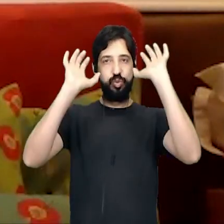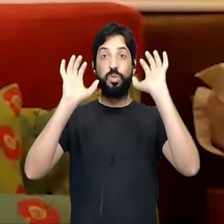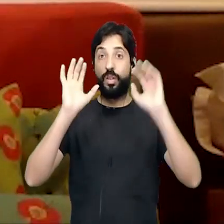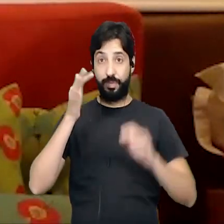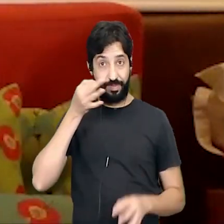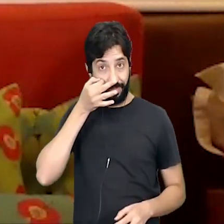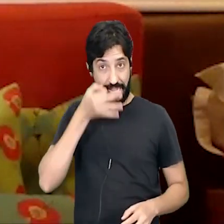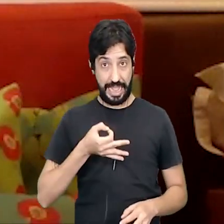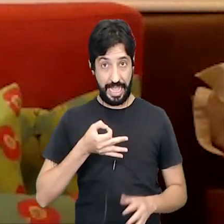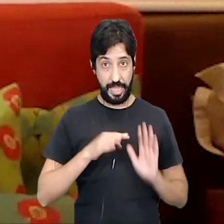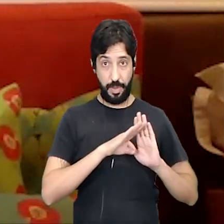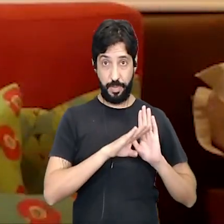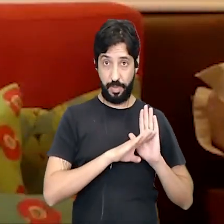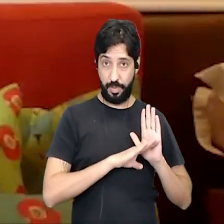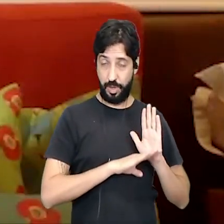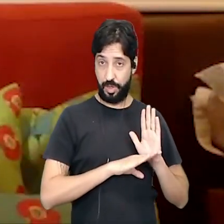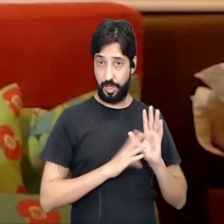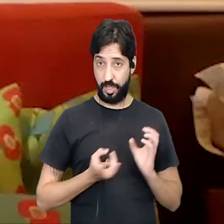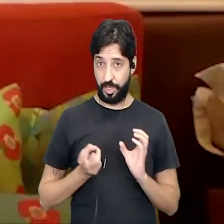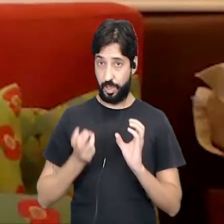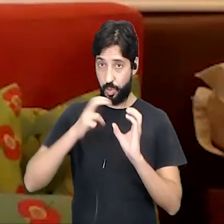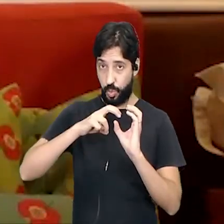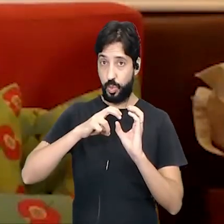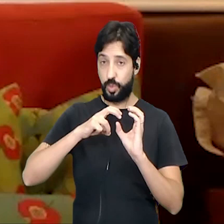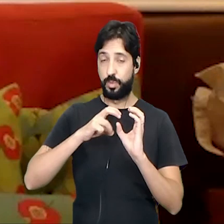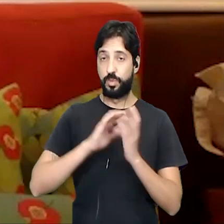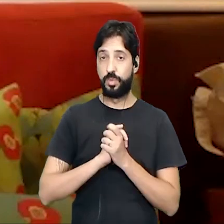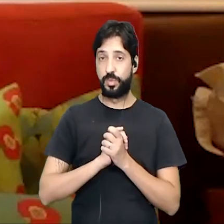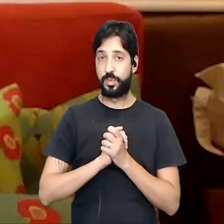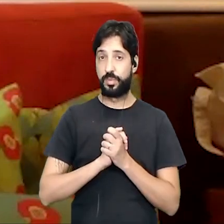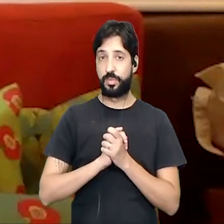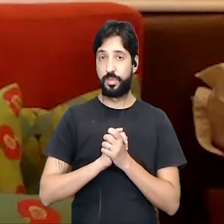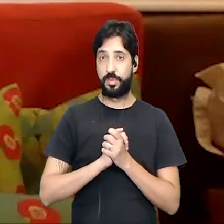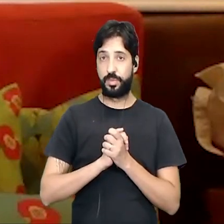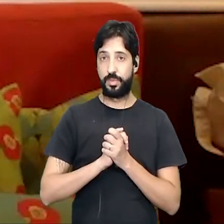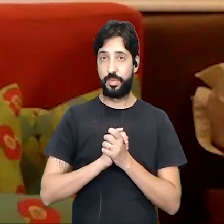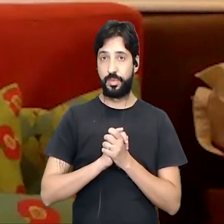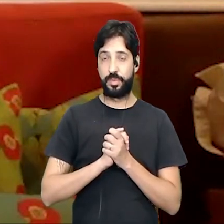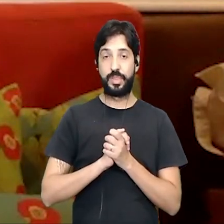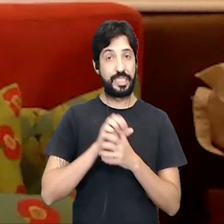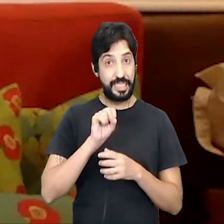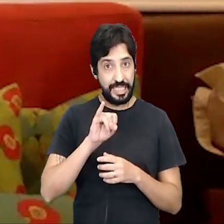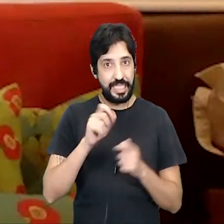suspender, né? Então, fiquem ligados na programação do Circuito Municipal de